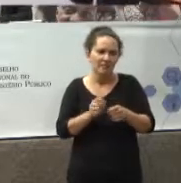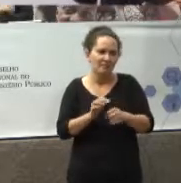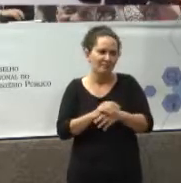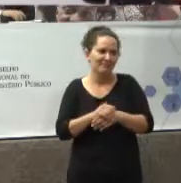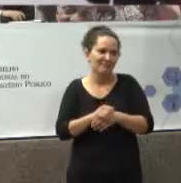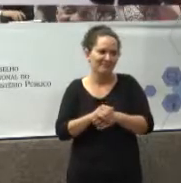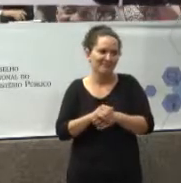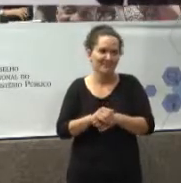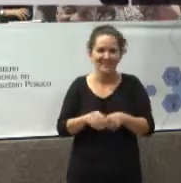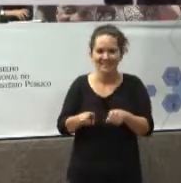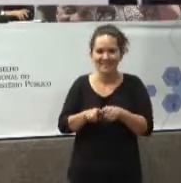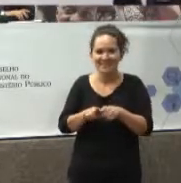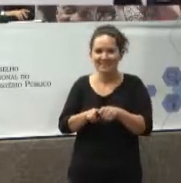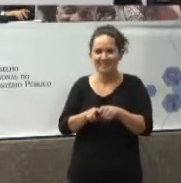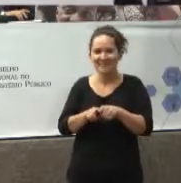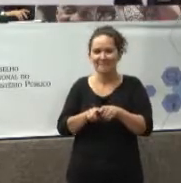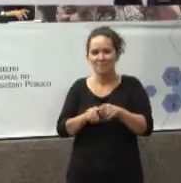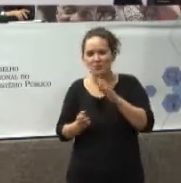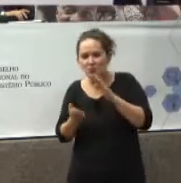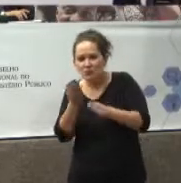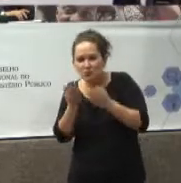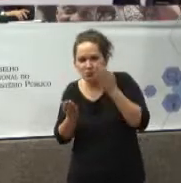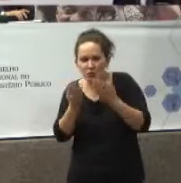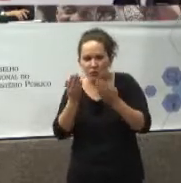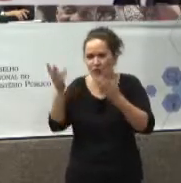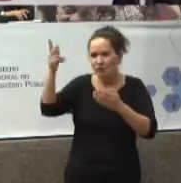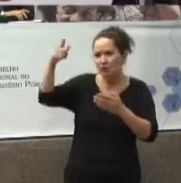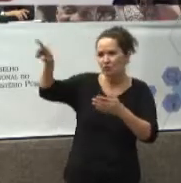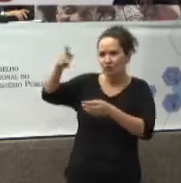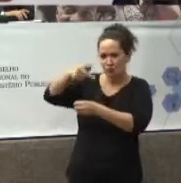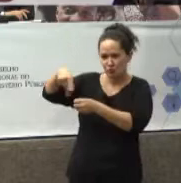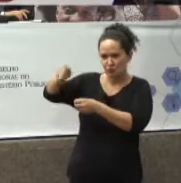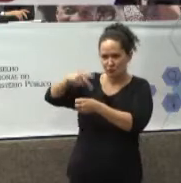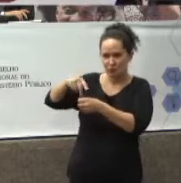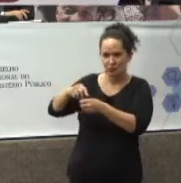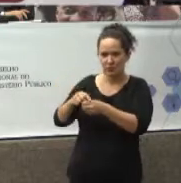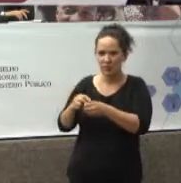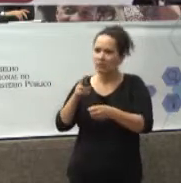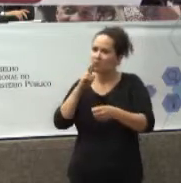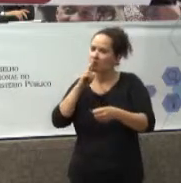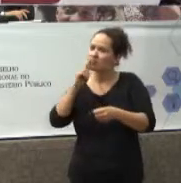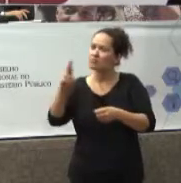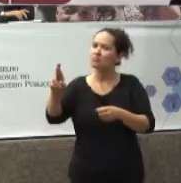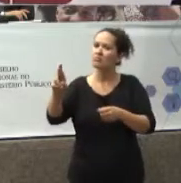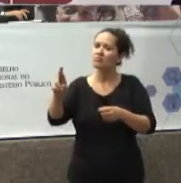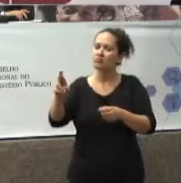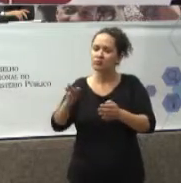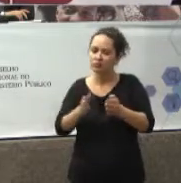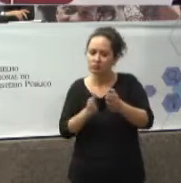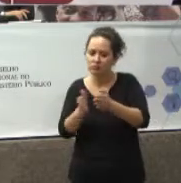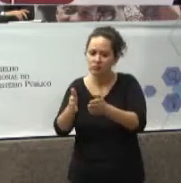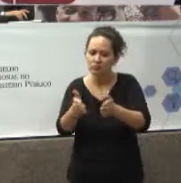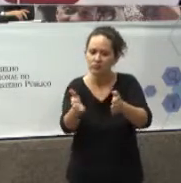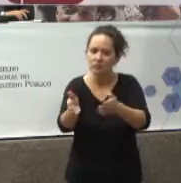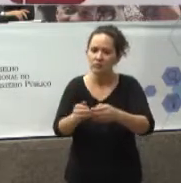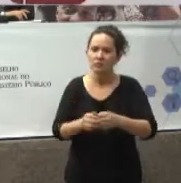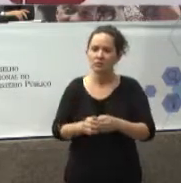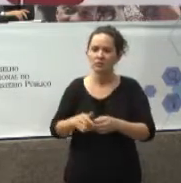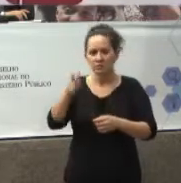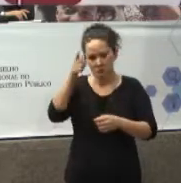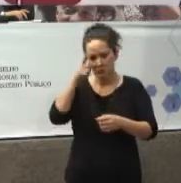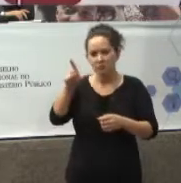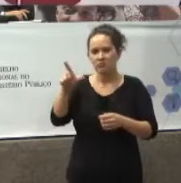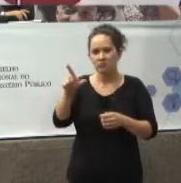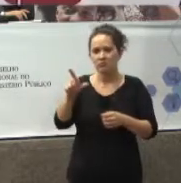dados comparativos inclusive de outros países de uma solução de um caminho para poder ser